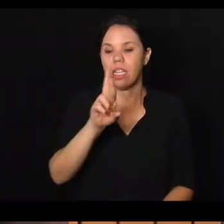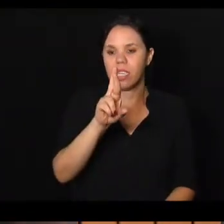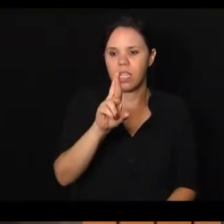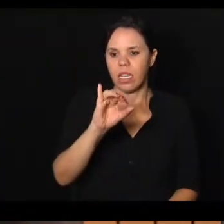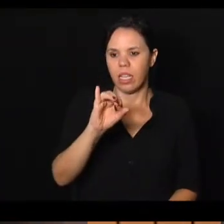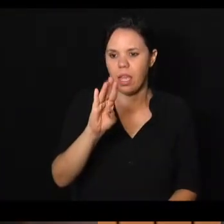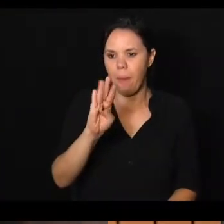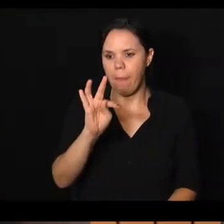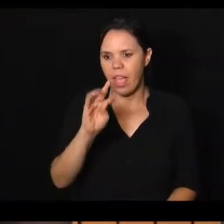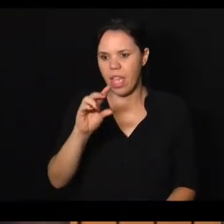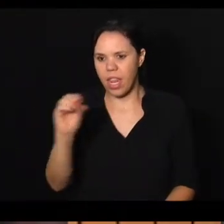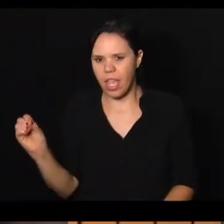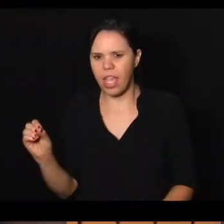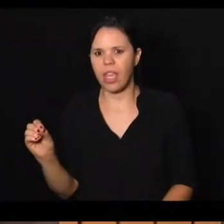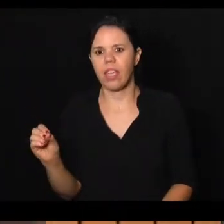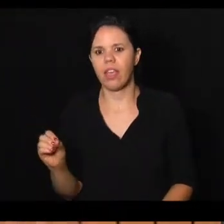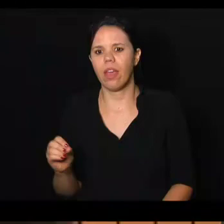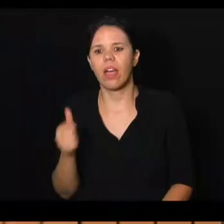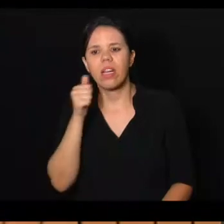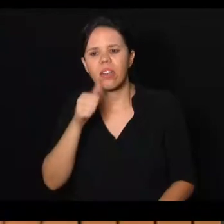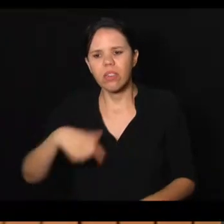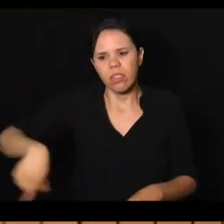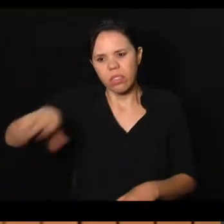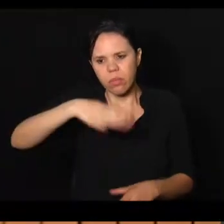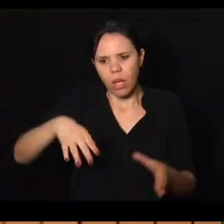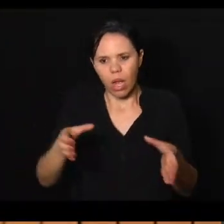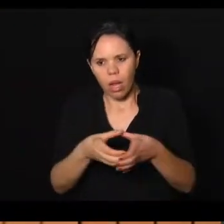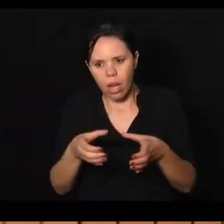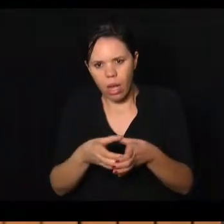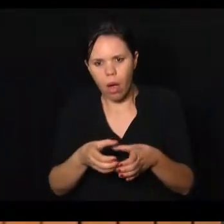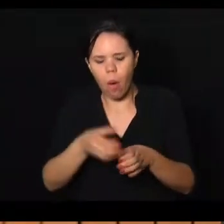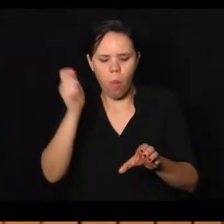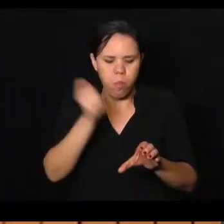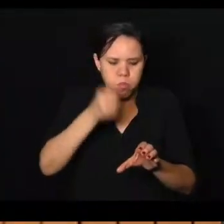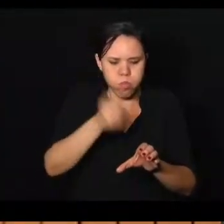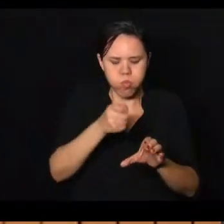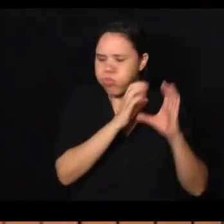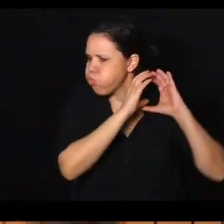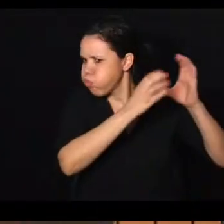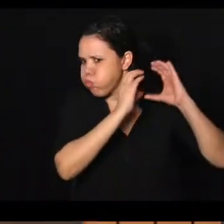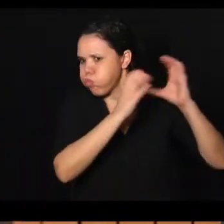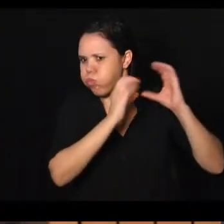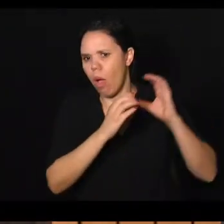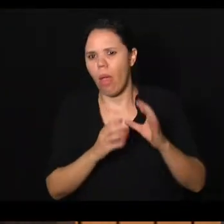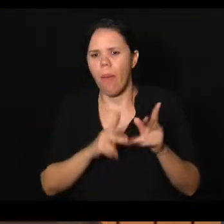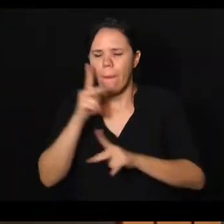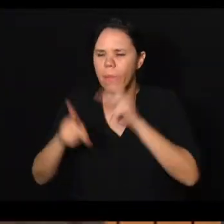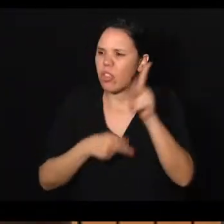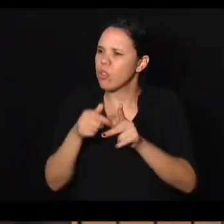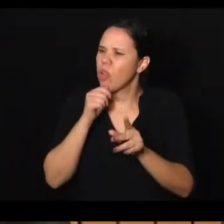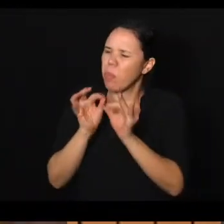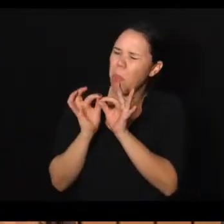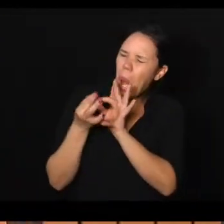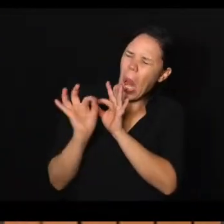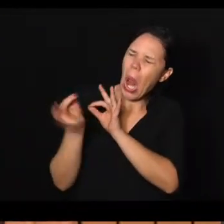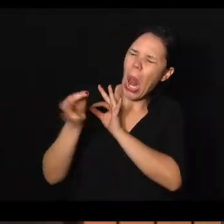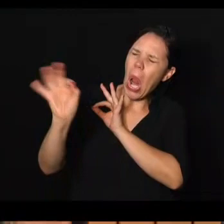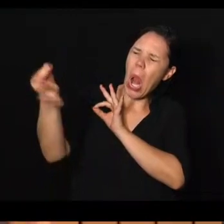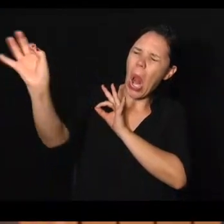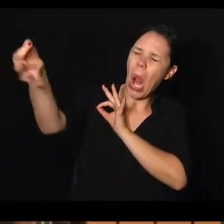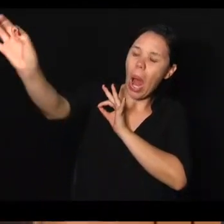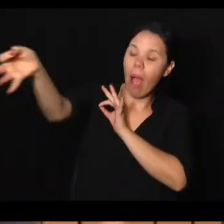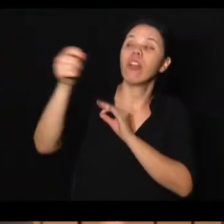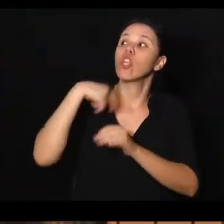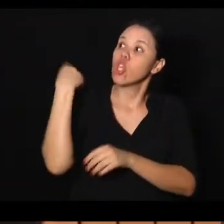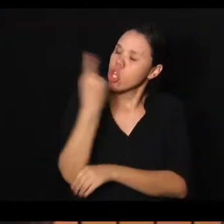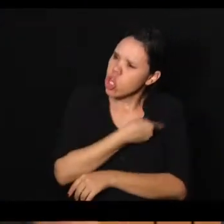as quebradeiras de coco, povos que estão tão longe, povos que políticas públicas não chegavam. Nós estamos